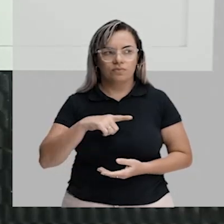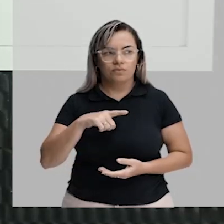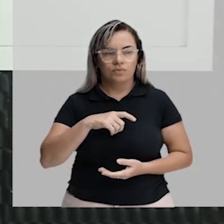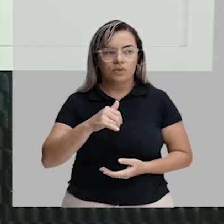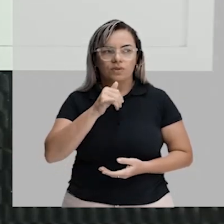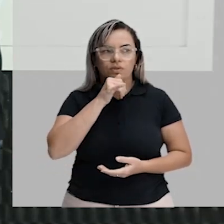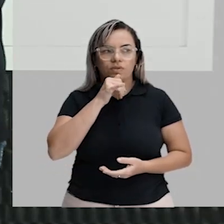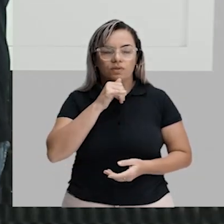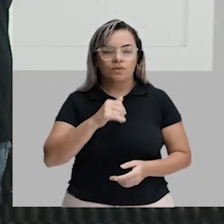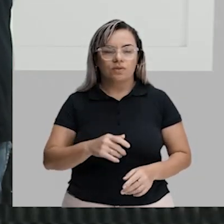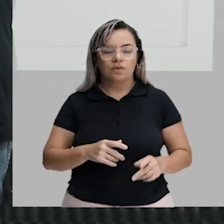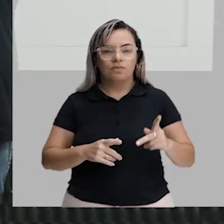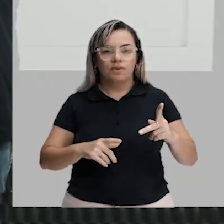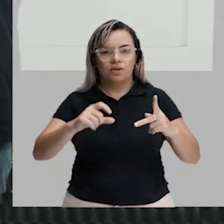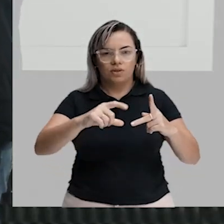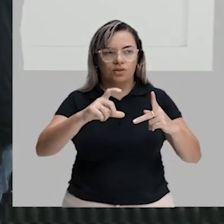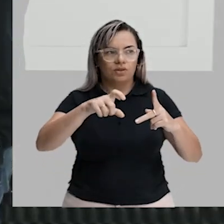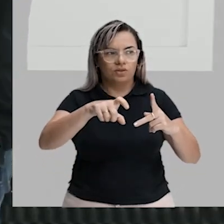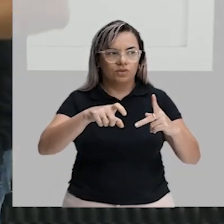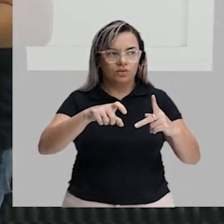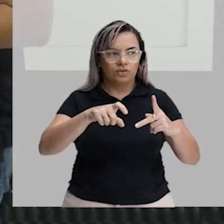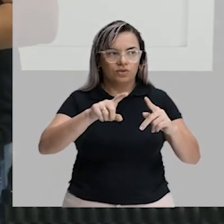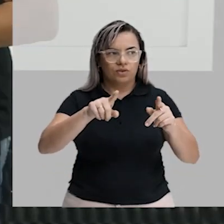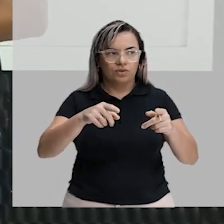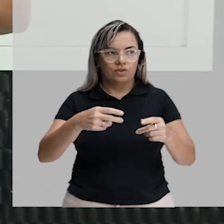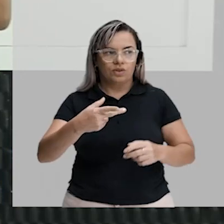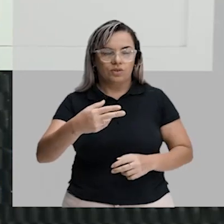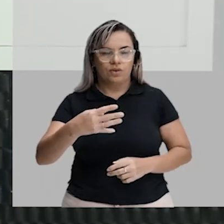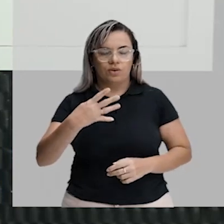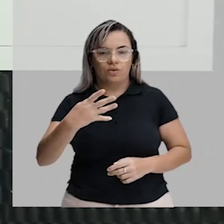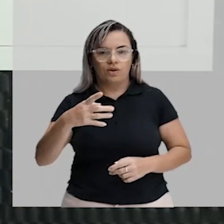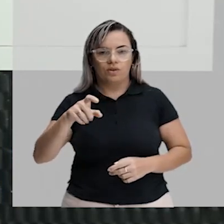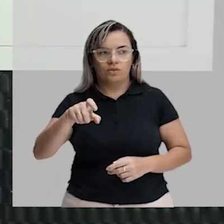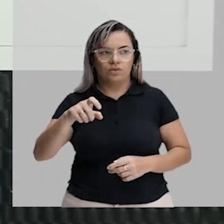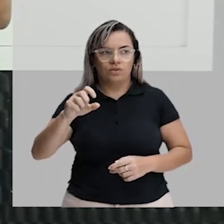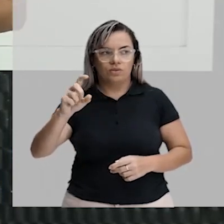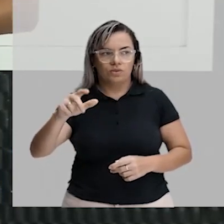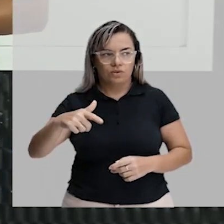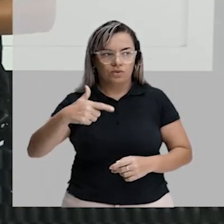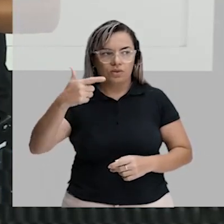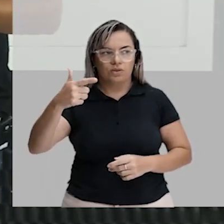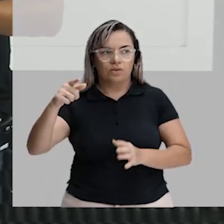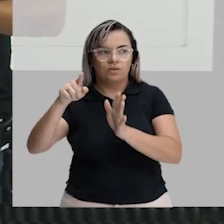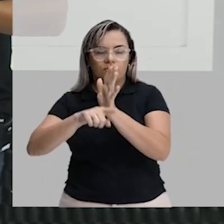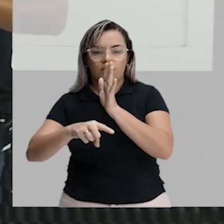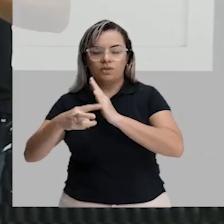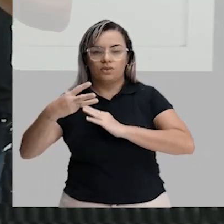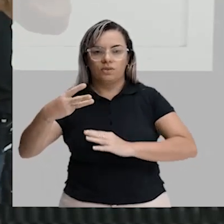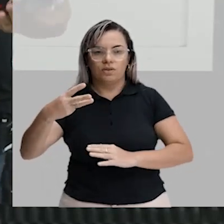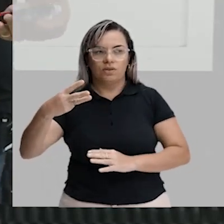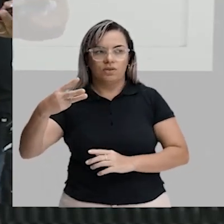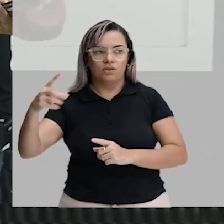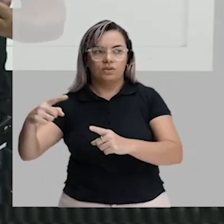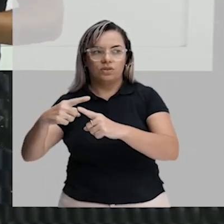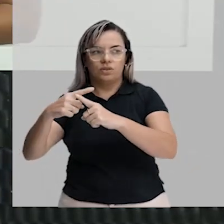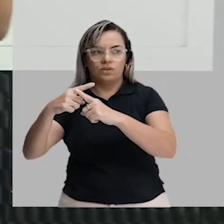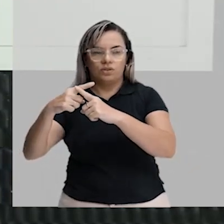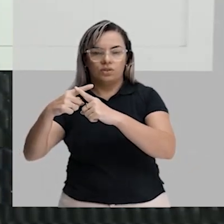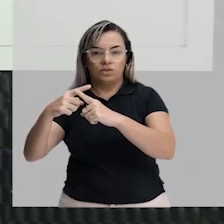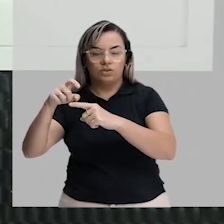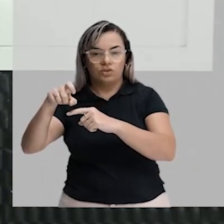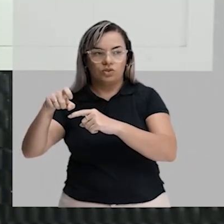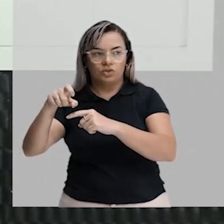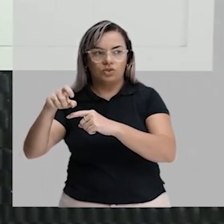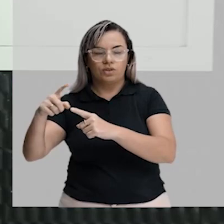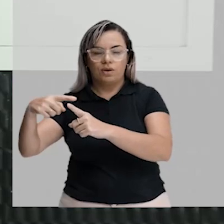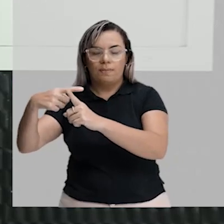4x² menos 3x mais 5. Eu quero encontrar o valor numérico dele para x igual a 2, por exemplo.